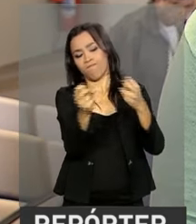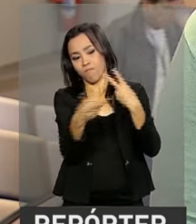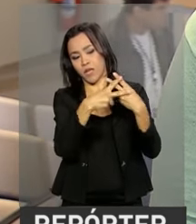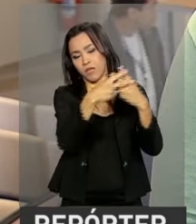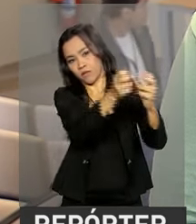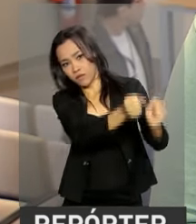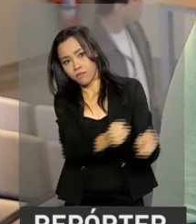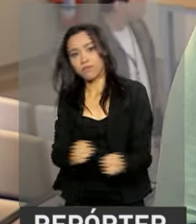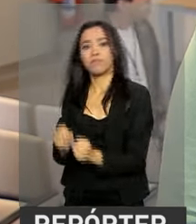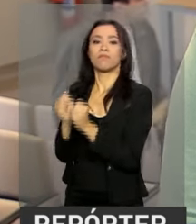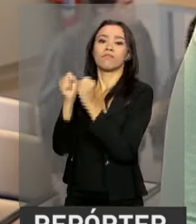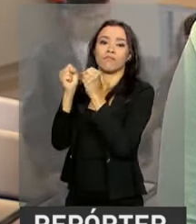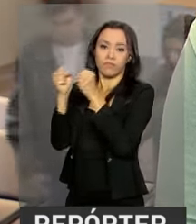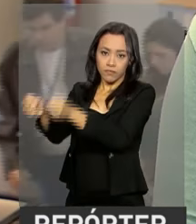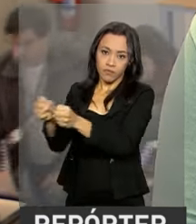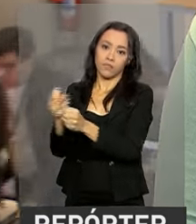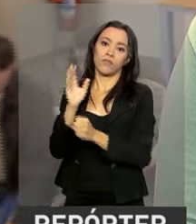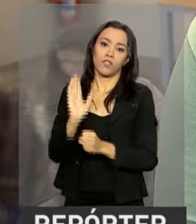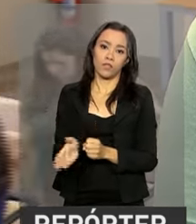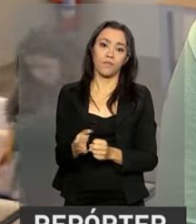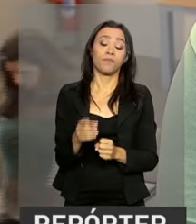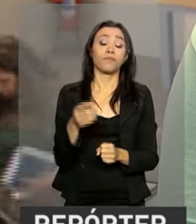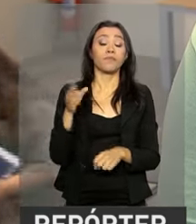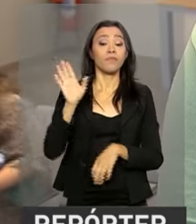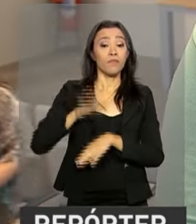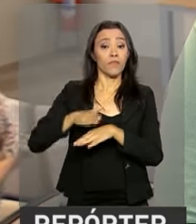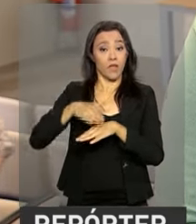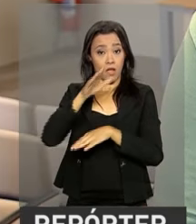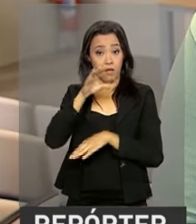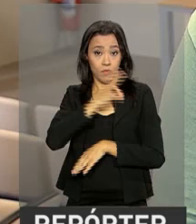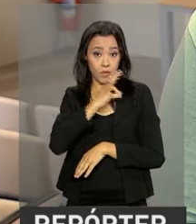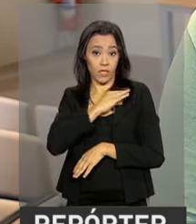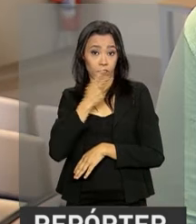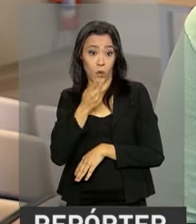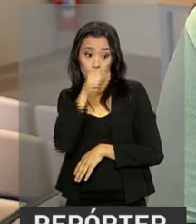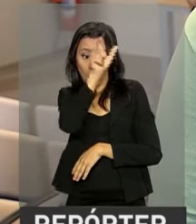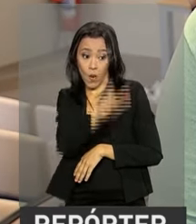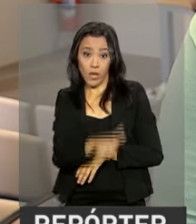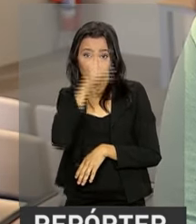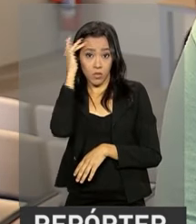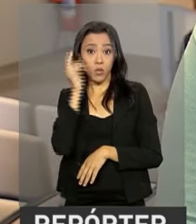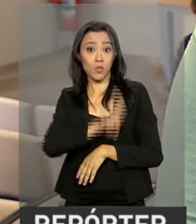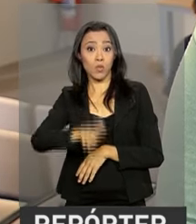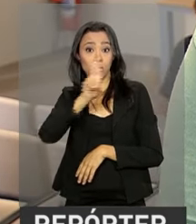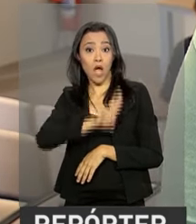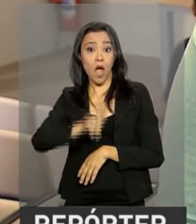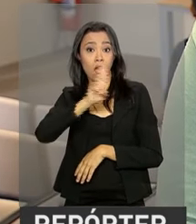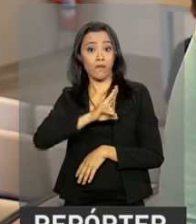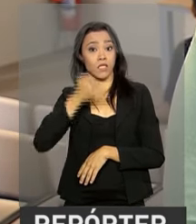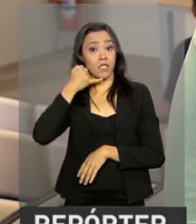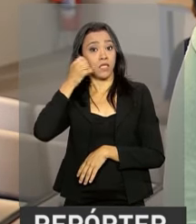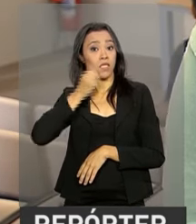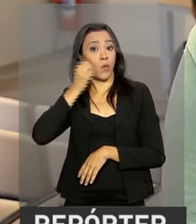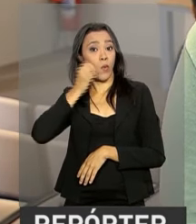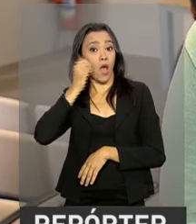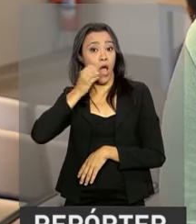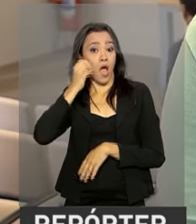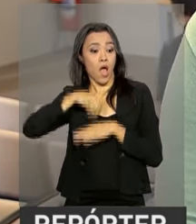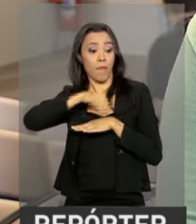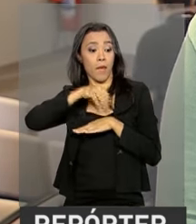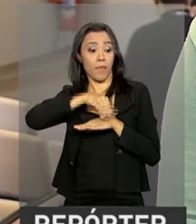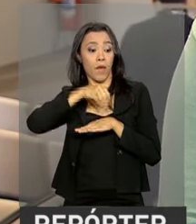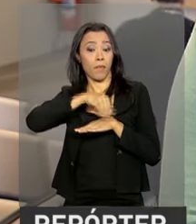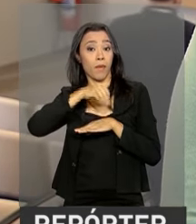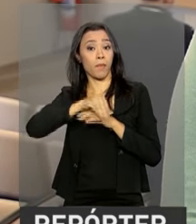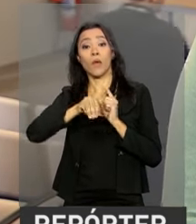cumpridos mandados de busca e apreensão. De acordo com a polícia, os criminosos usavam uma central de telefonia celular para repassar o gabarito